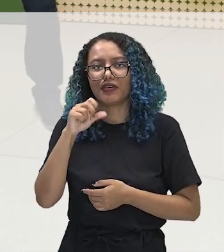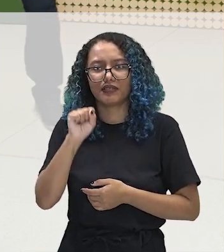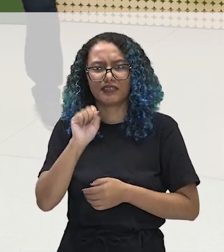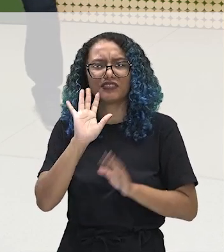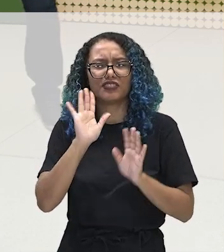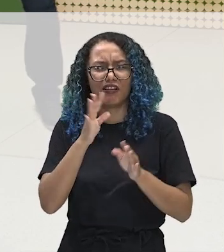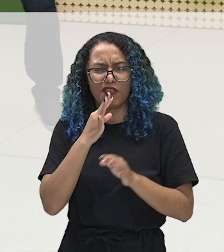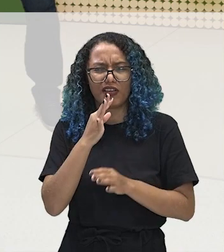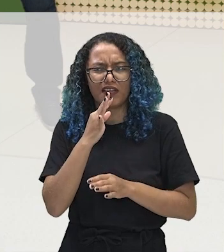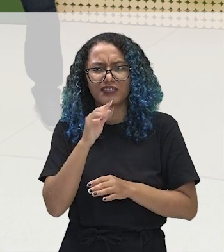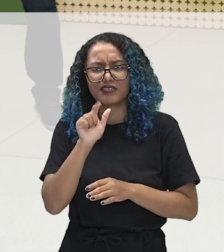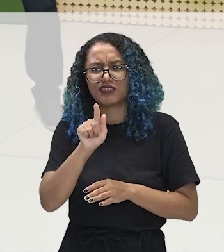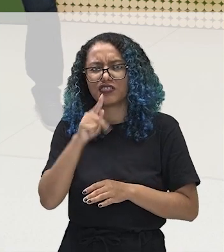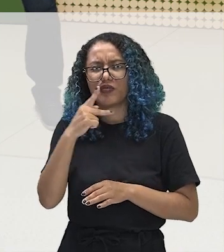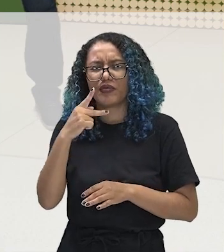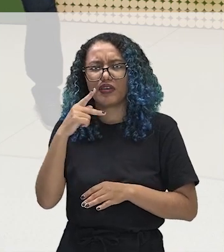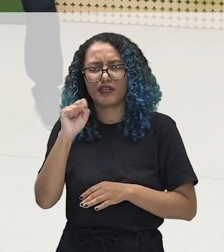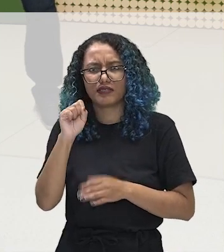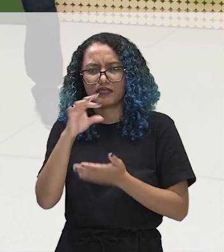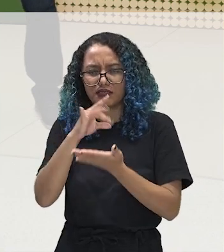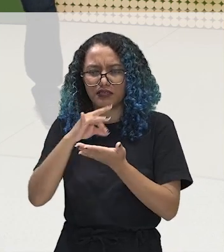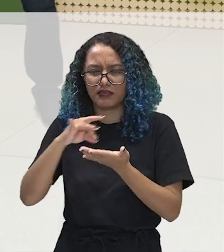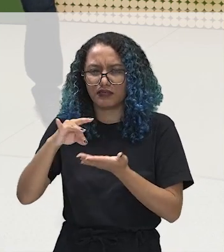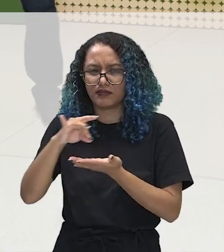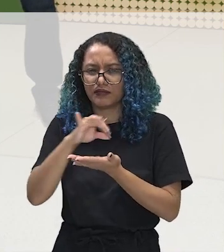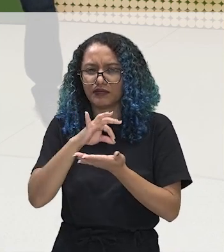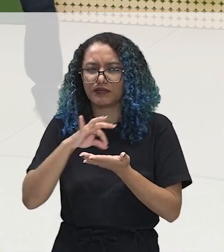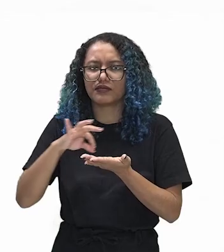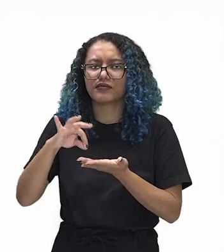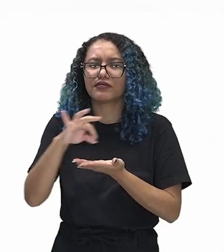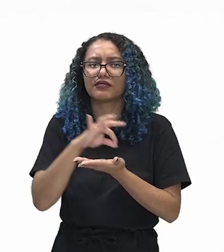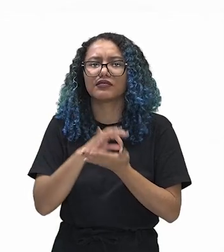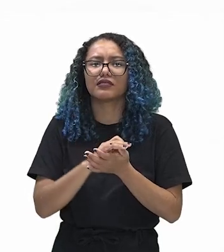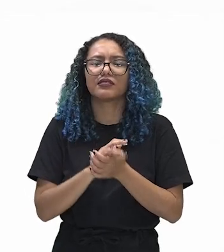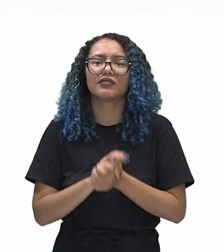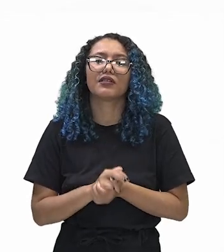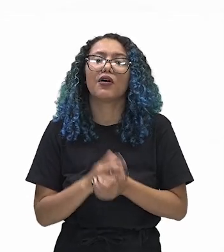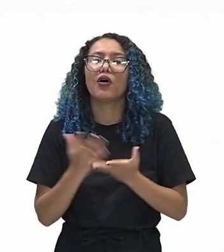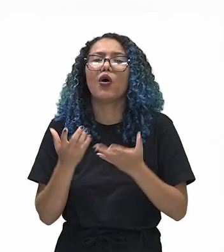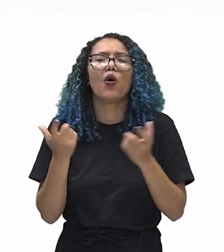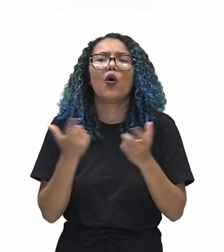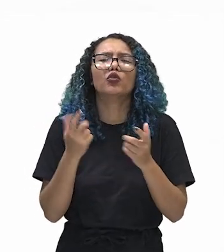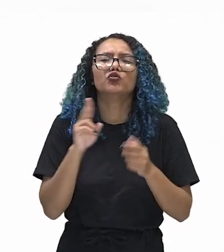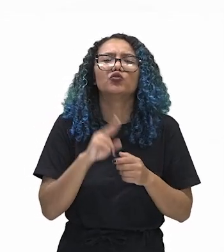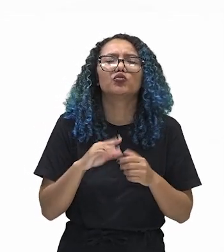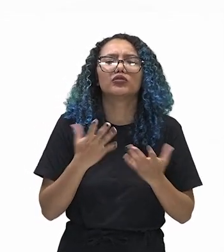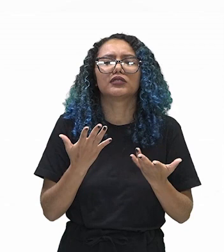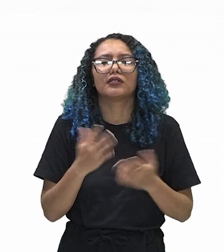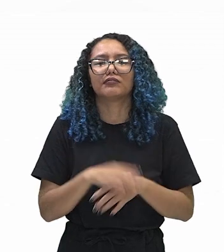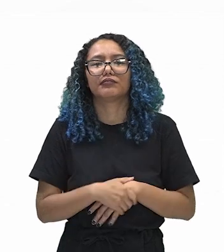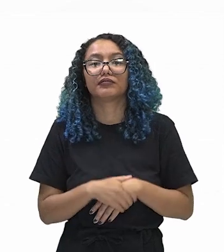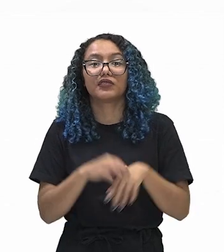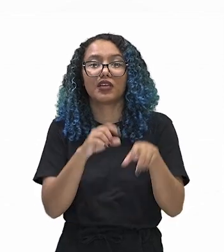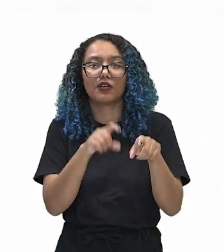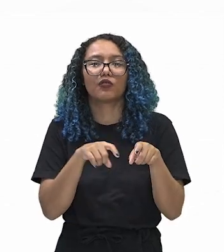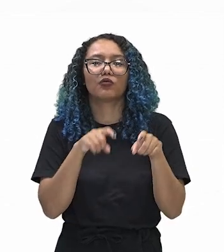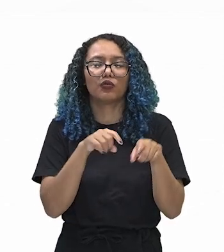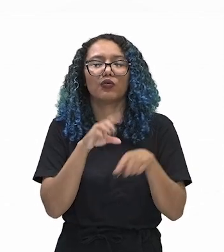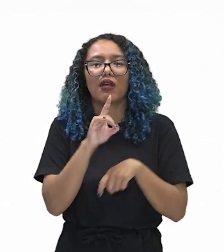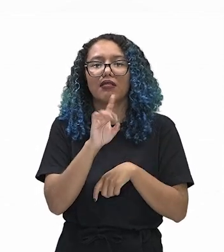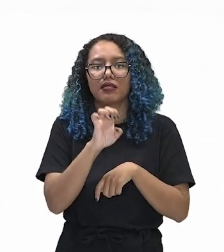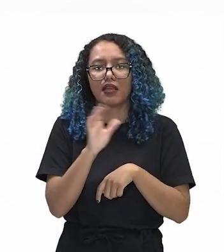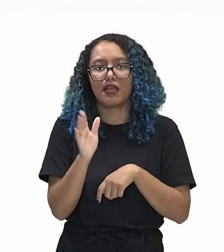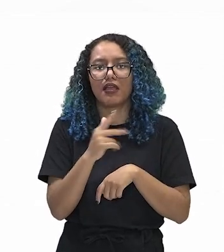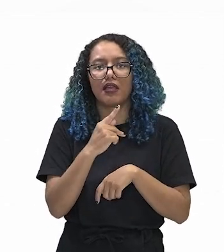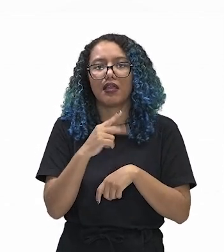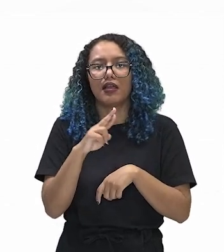GPS? Sabe onde que ele é utilizado? Nesse ponto aqui, olha só, dá uma olhada. Naquilo que nós chamamos de agricultura